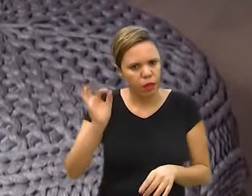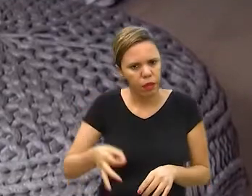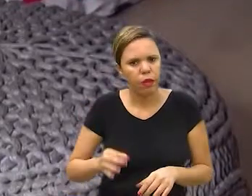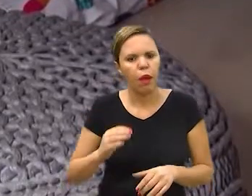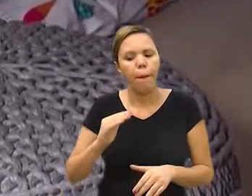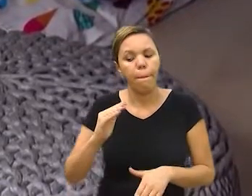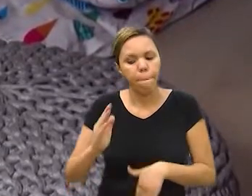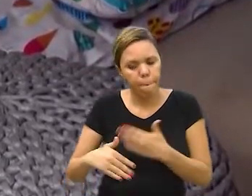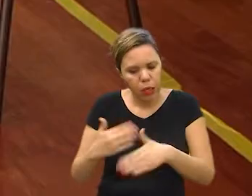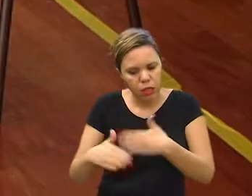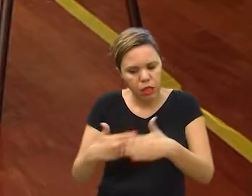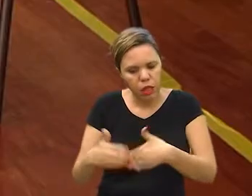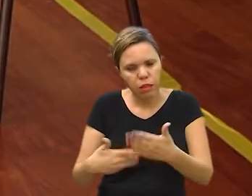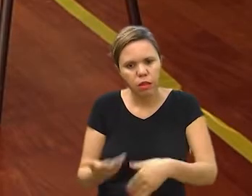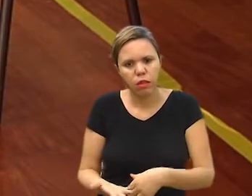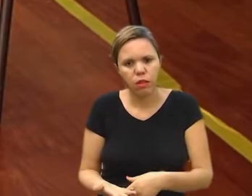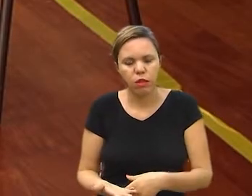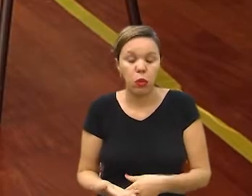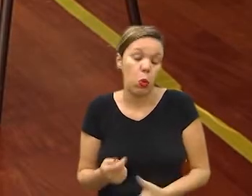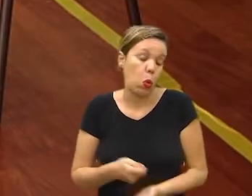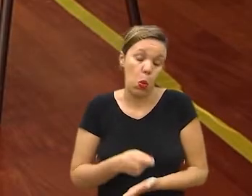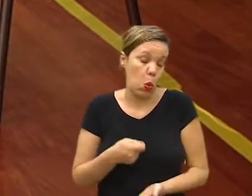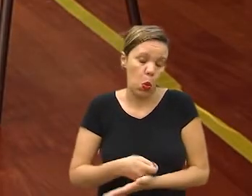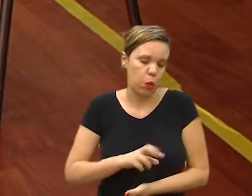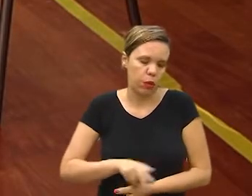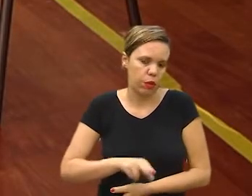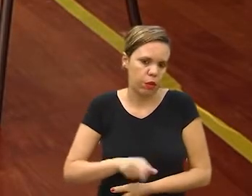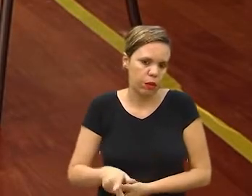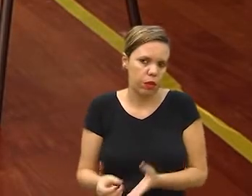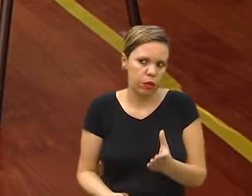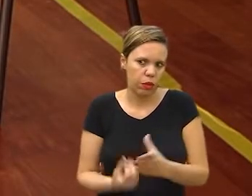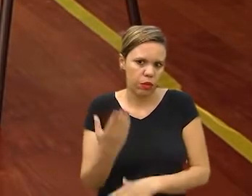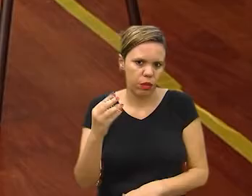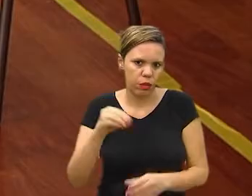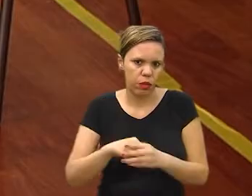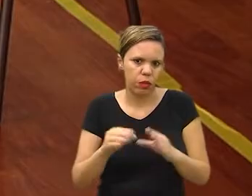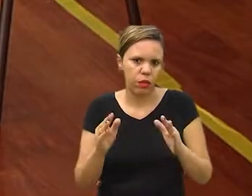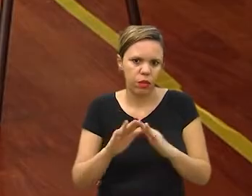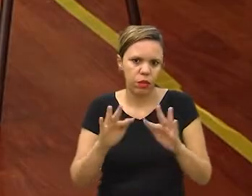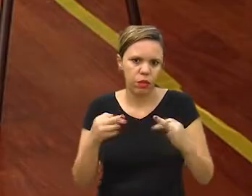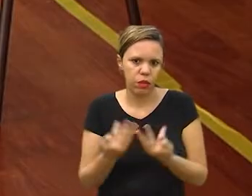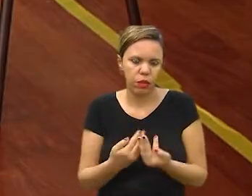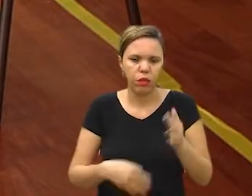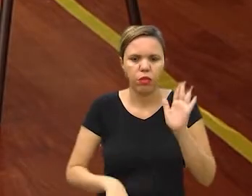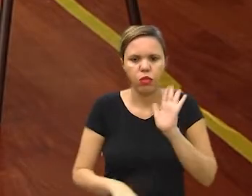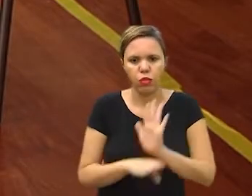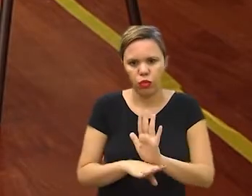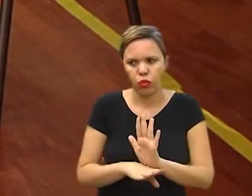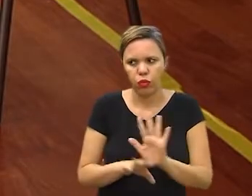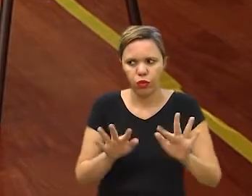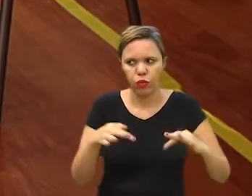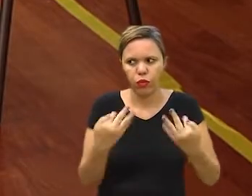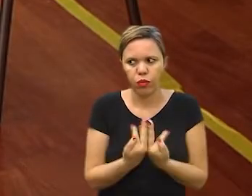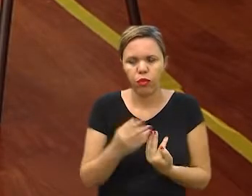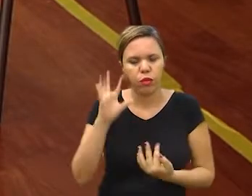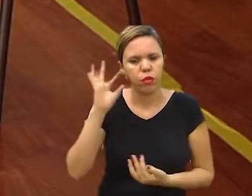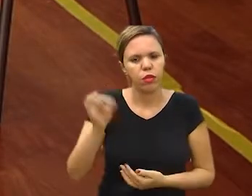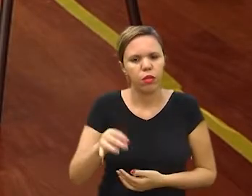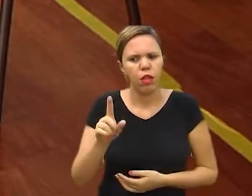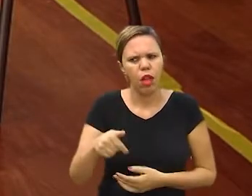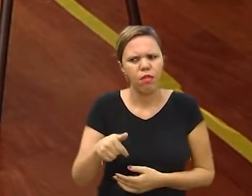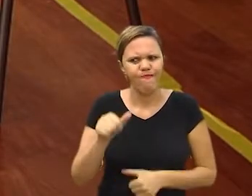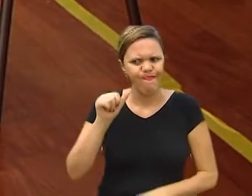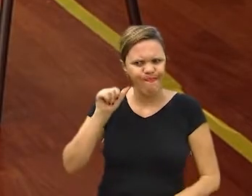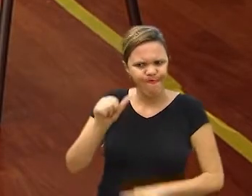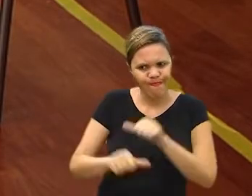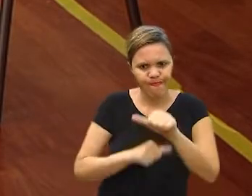da criança. Não é uma obrigatoriedade. Mas ajuda bastante. A gente vai ajudando os pais a entenderem porque isso. Senão tem um choque, né? Os